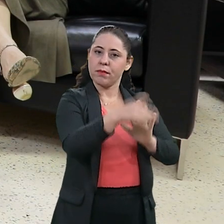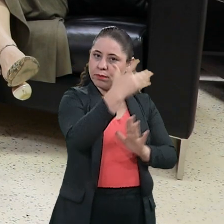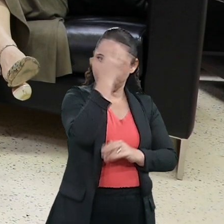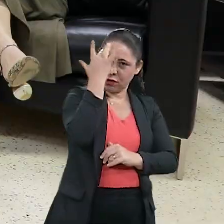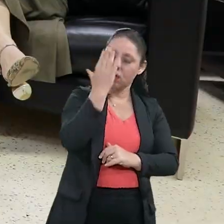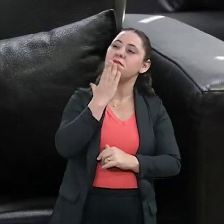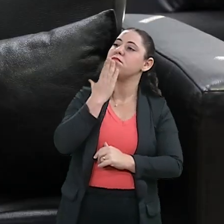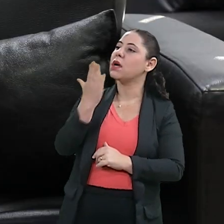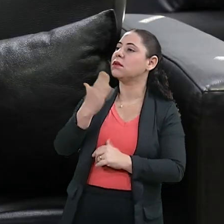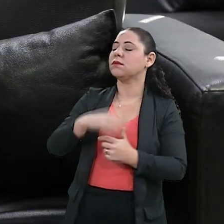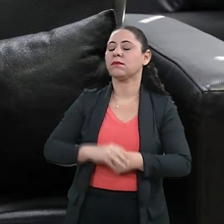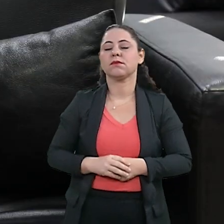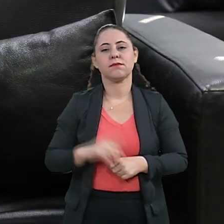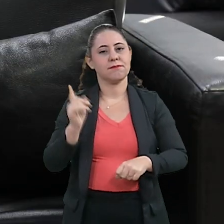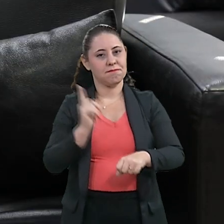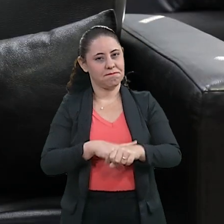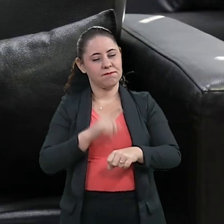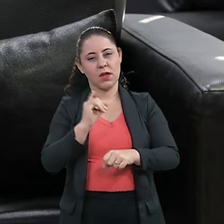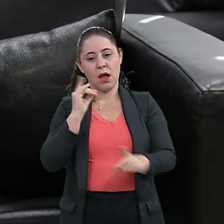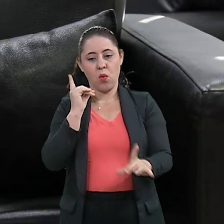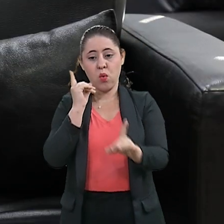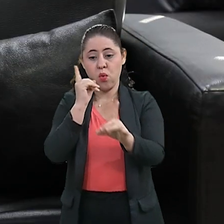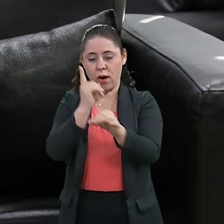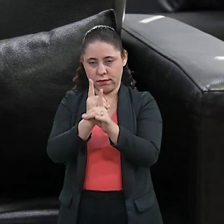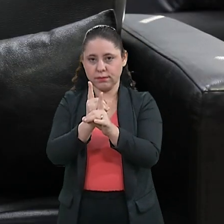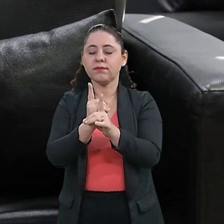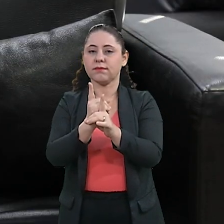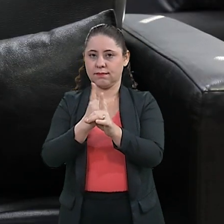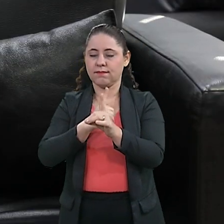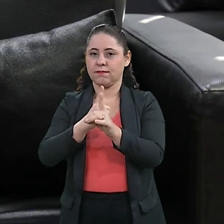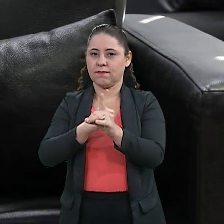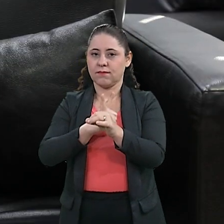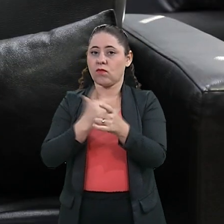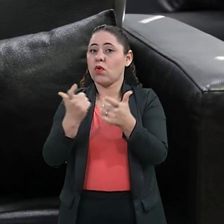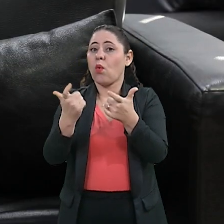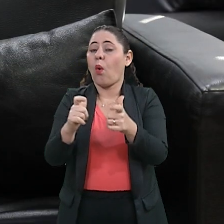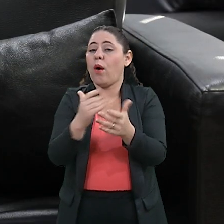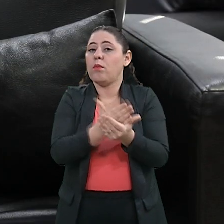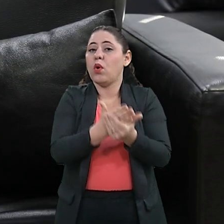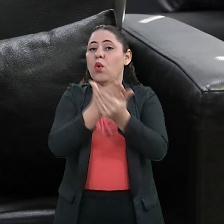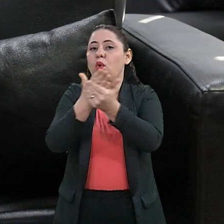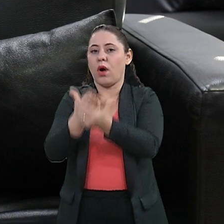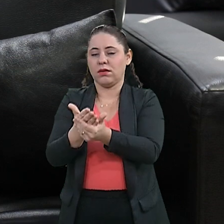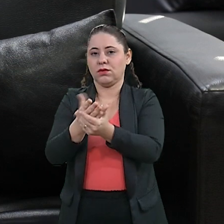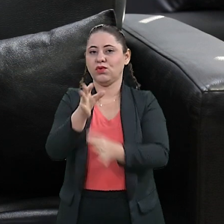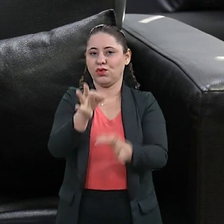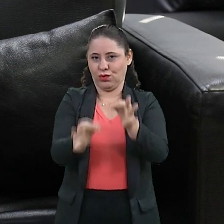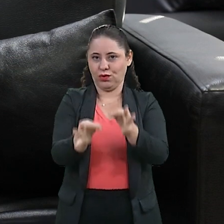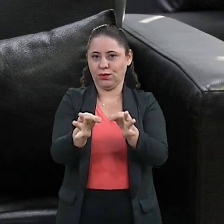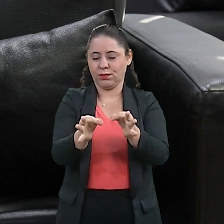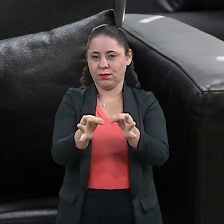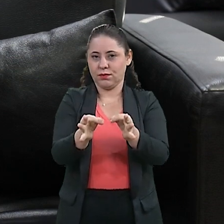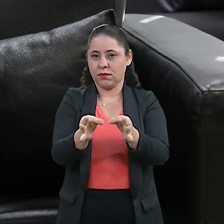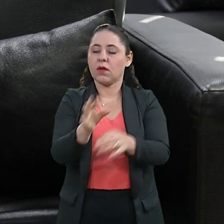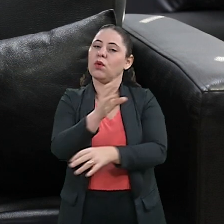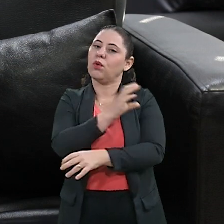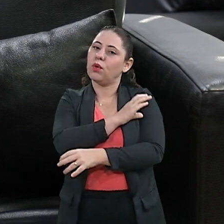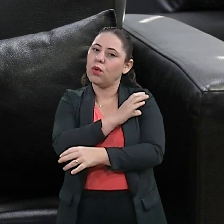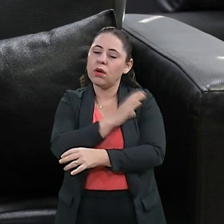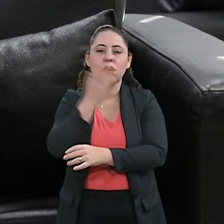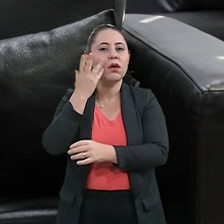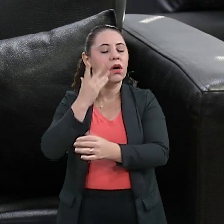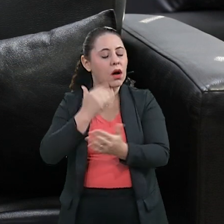requerente? É justamente aí, a partir do momento em que se localiza onde está o processo,